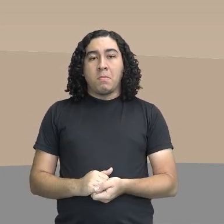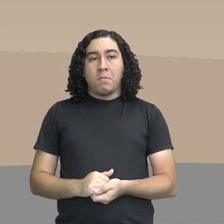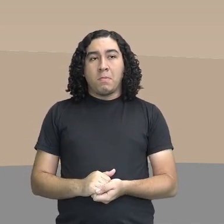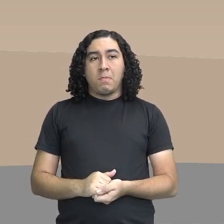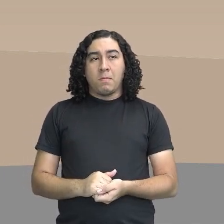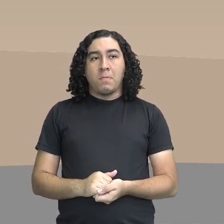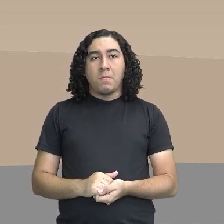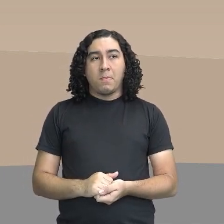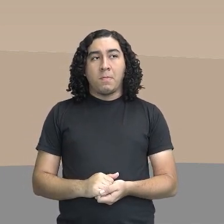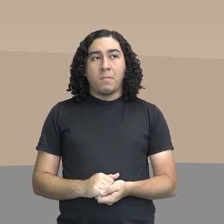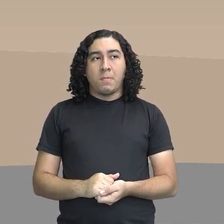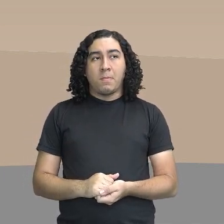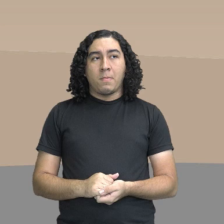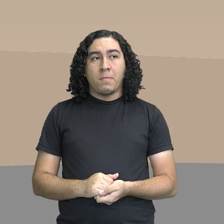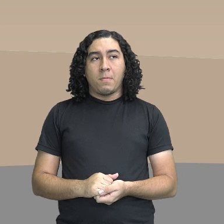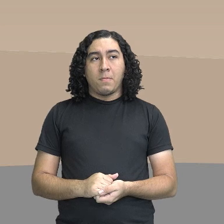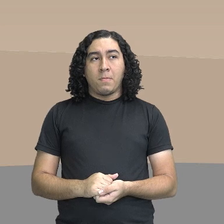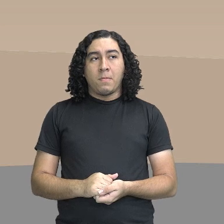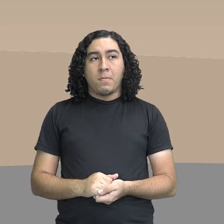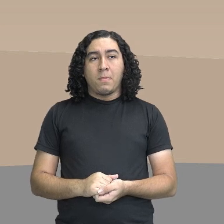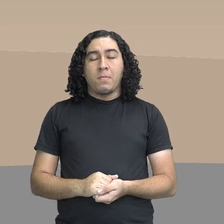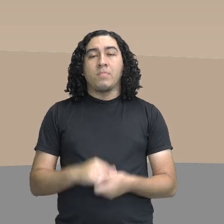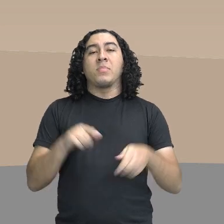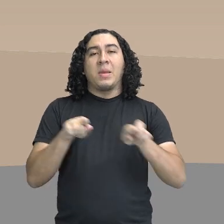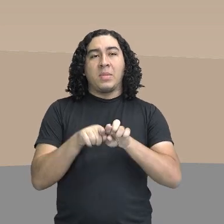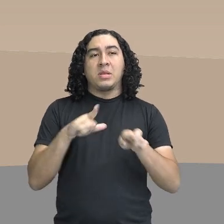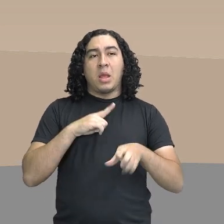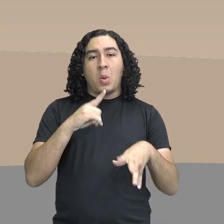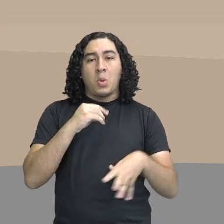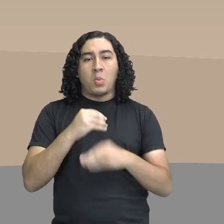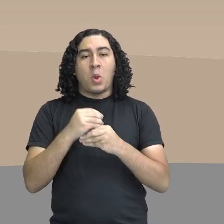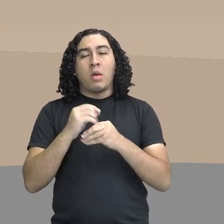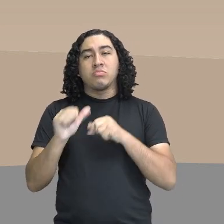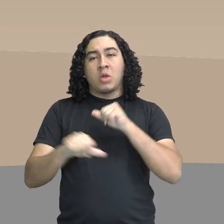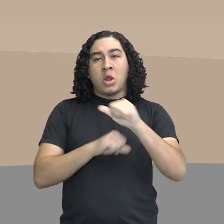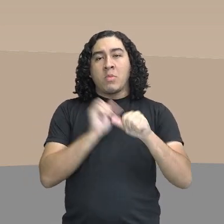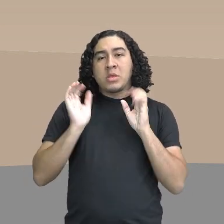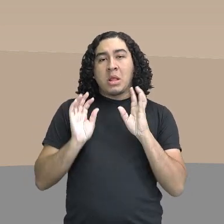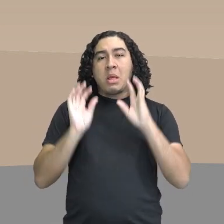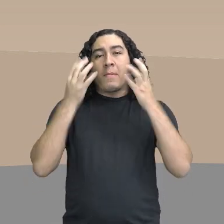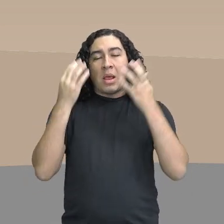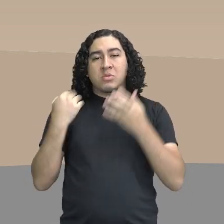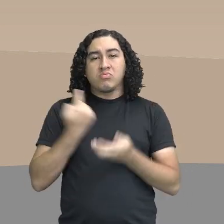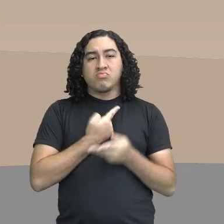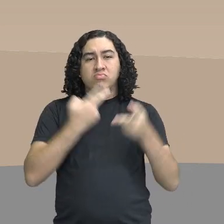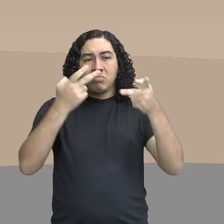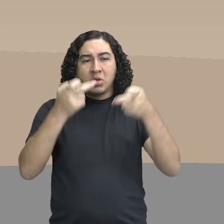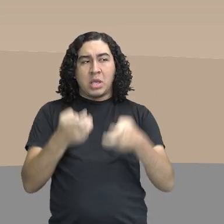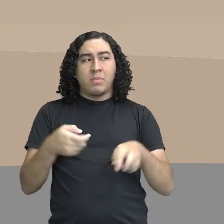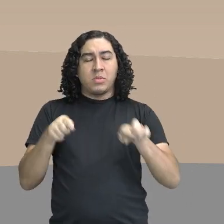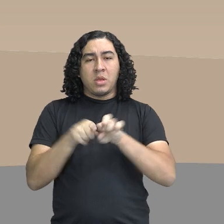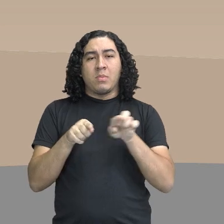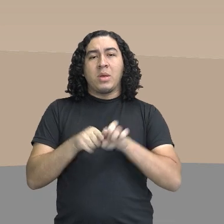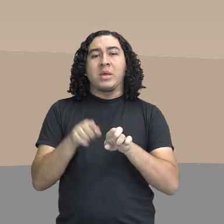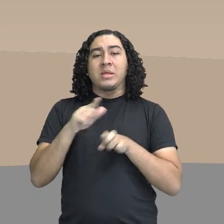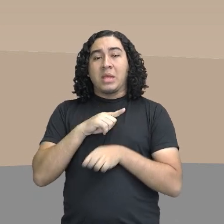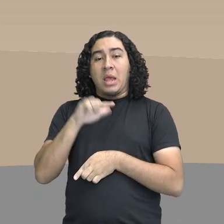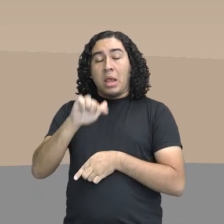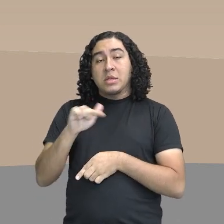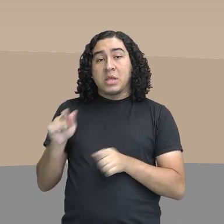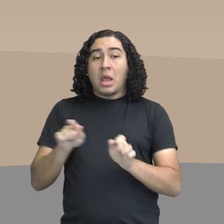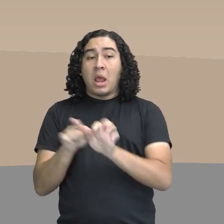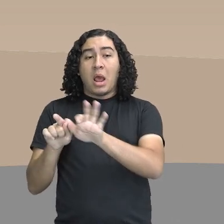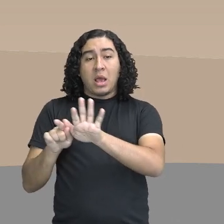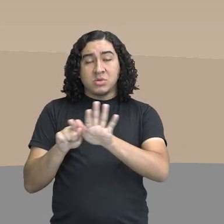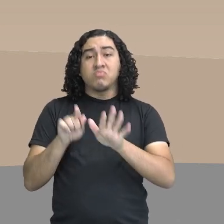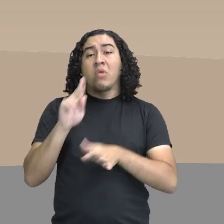E além disso, tem a contribuição, né, para as mudanças climáticas, como a gente pôde observar, o aumento dessa concentração desses gases aumenta